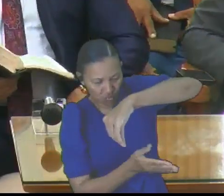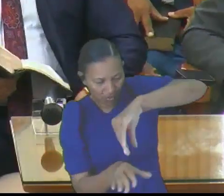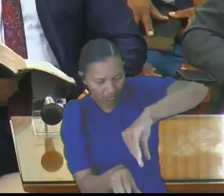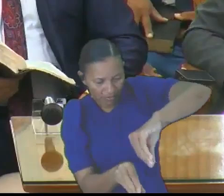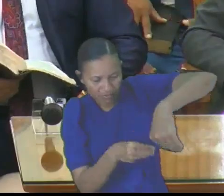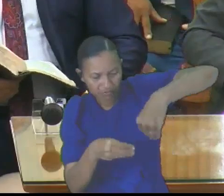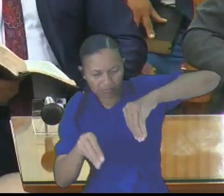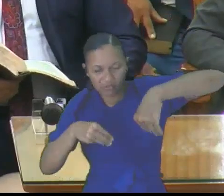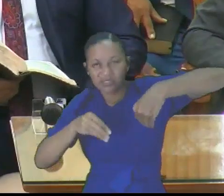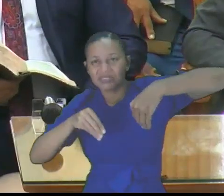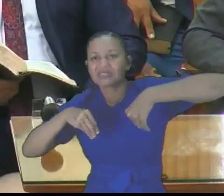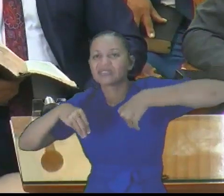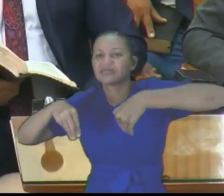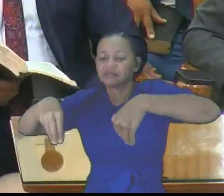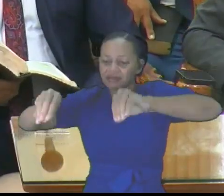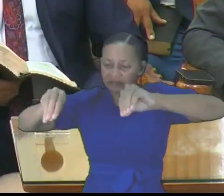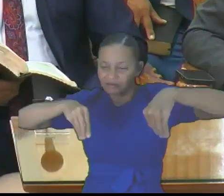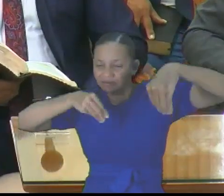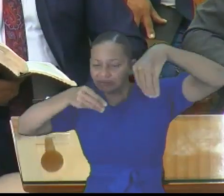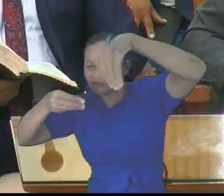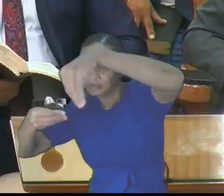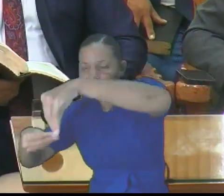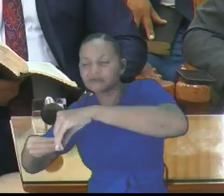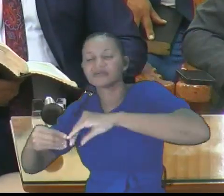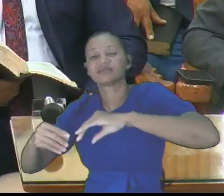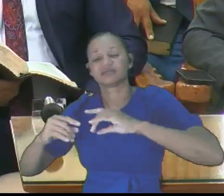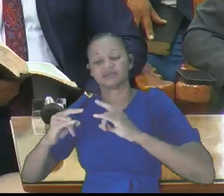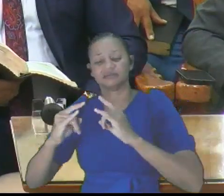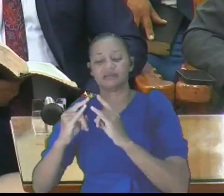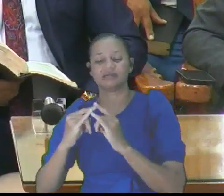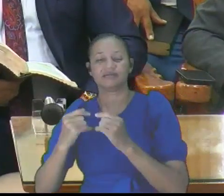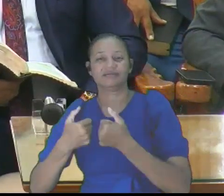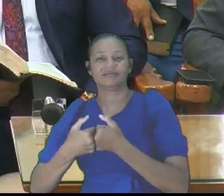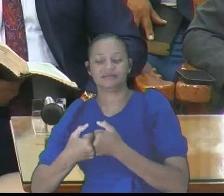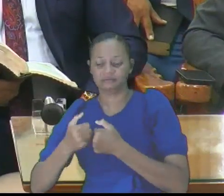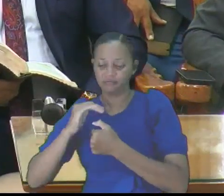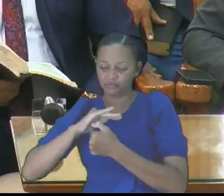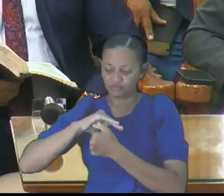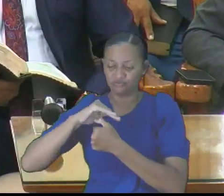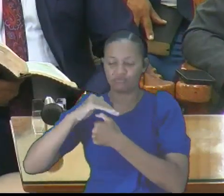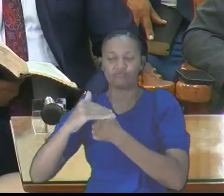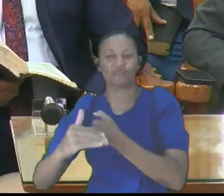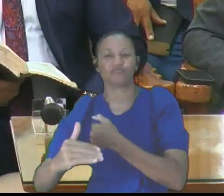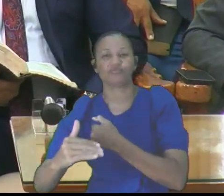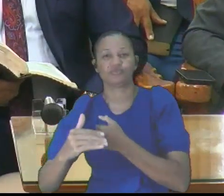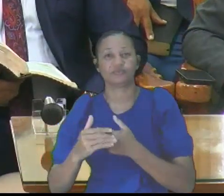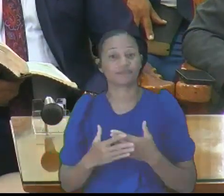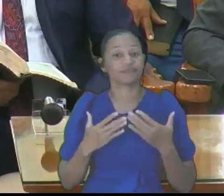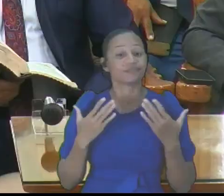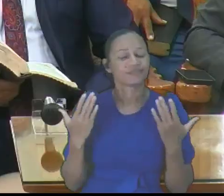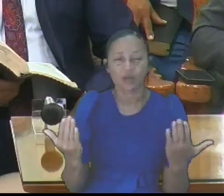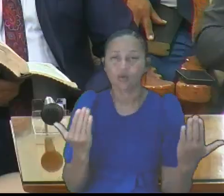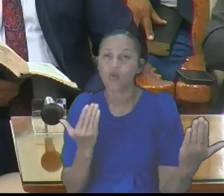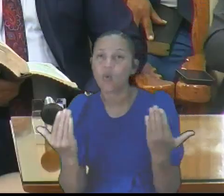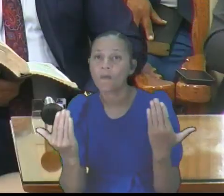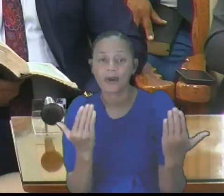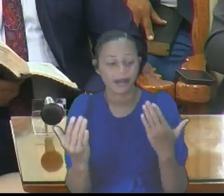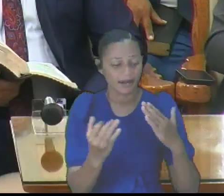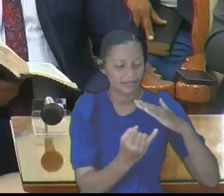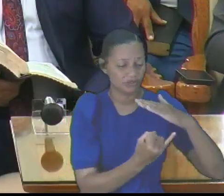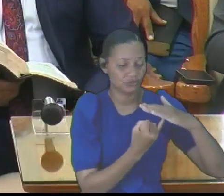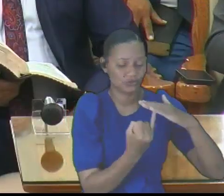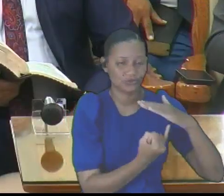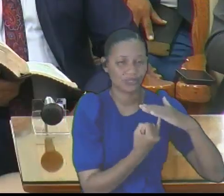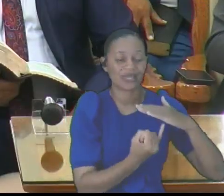dentro. Vocês podem dizer amém em nome de Jesus? Então, irmão, as instituições são a cobertura